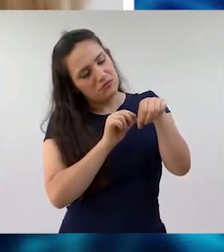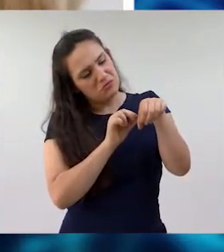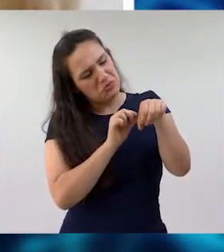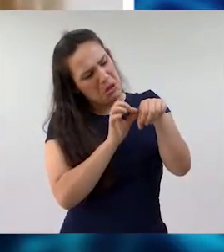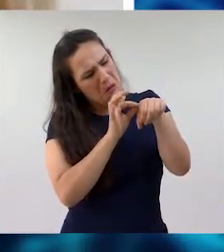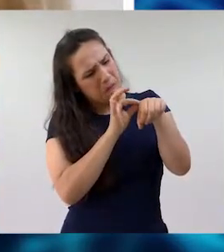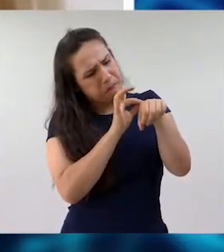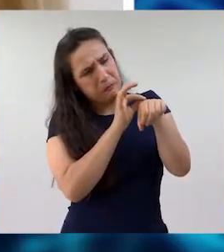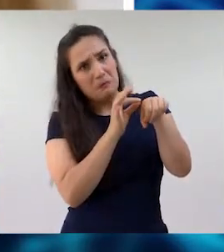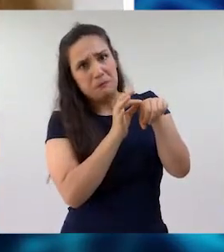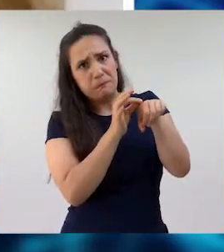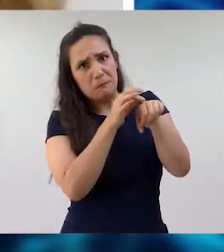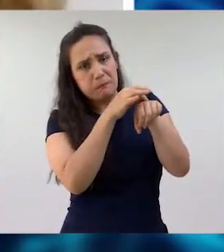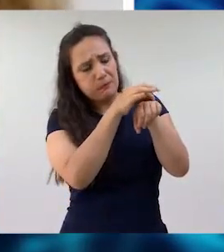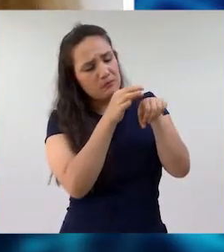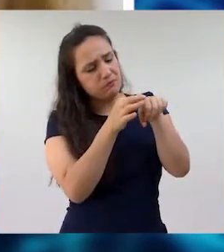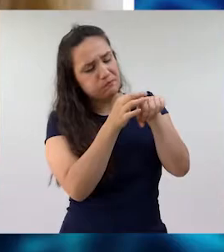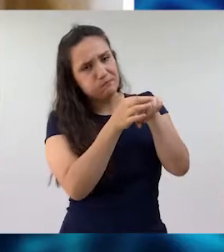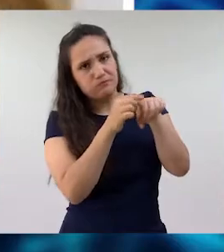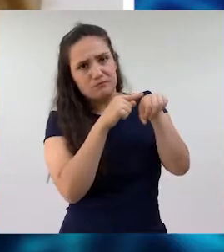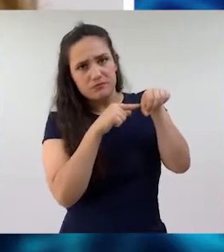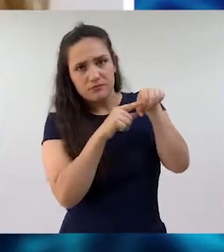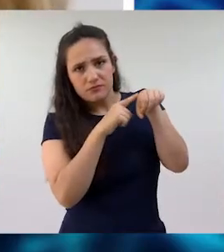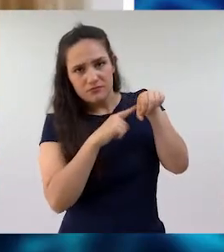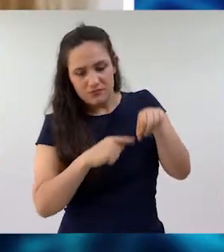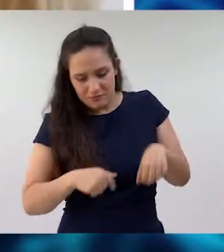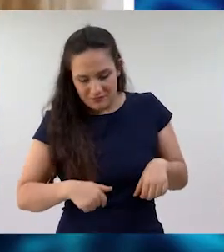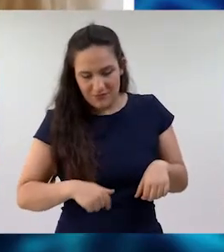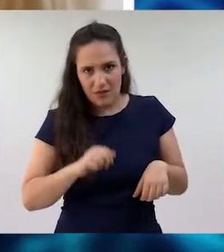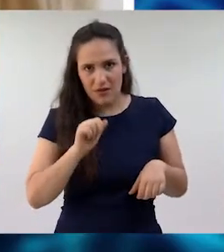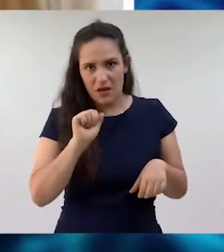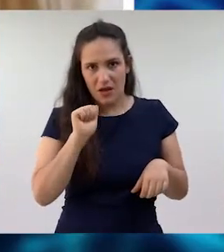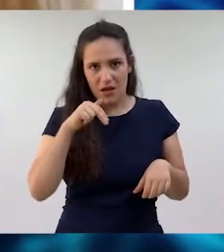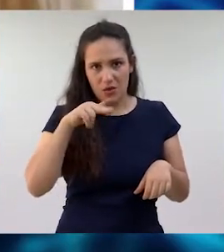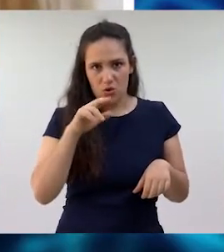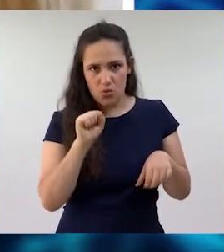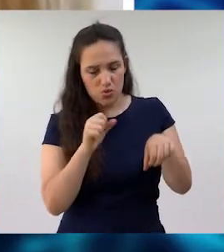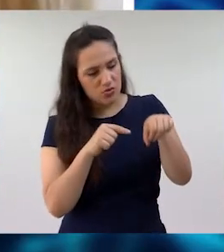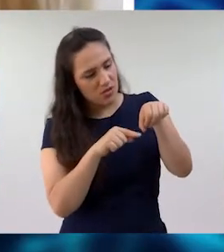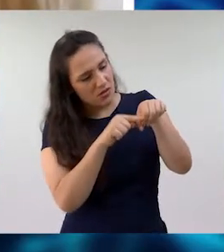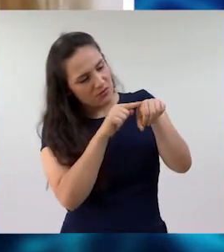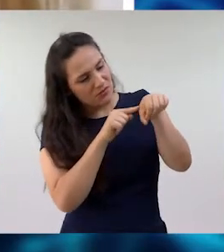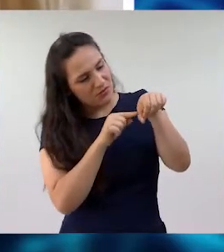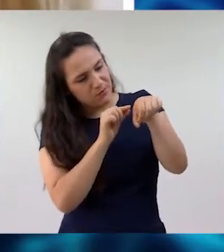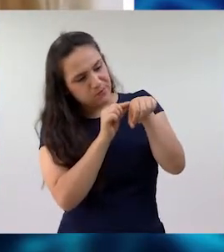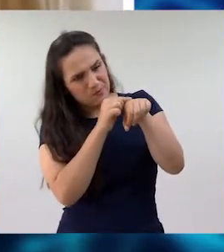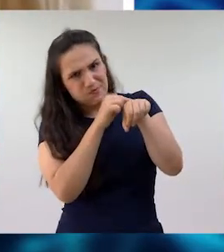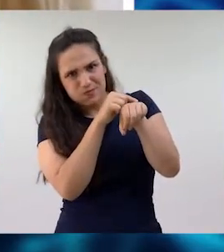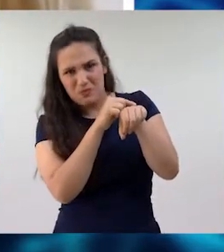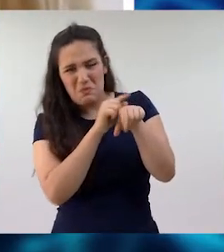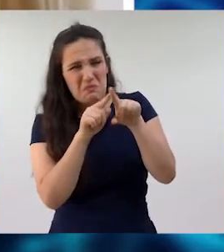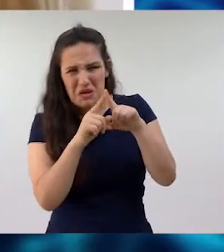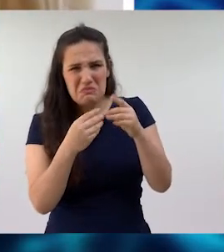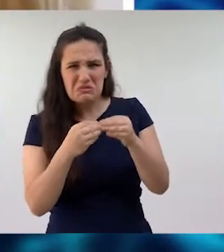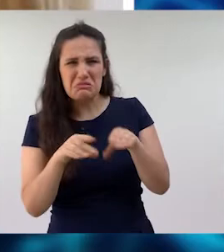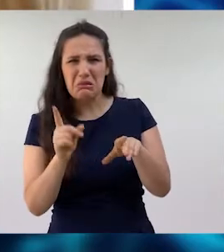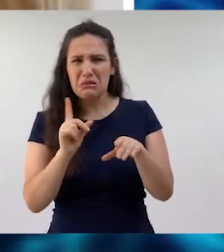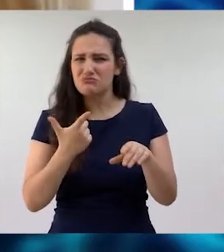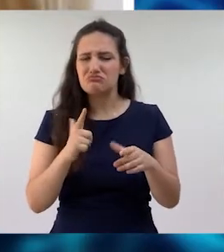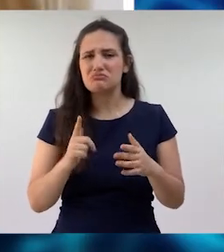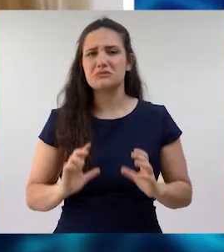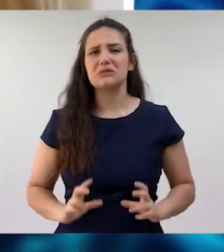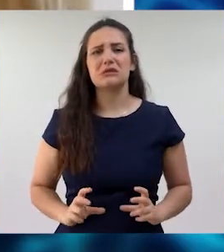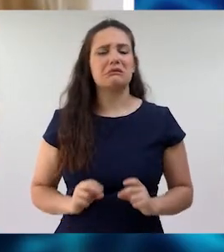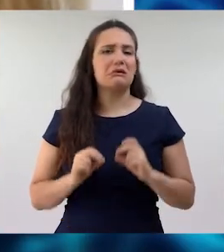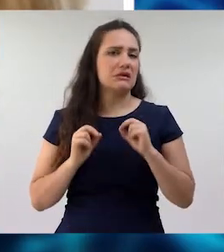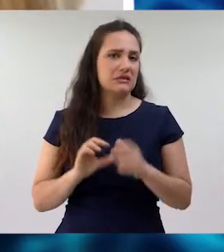ânus, mas não predispõe de forma alguma ao câncer de intestino. A senhora falou desses sintomas, que são sintomas bem comuns, que todo